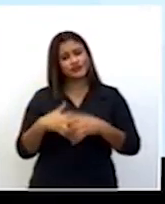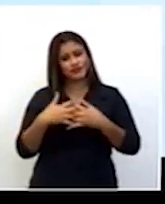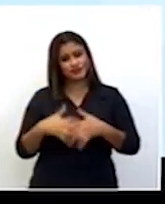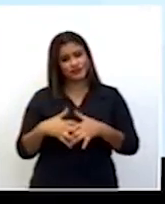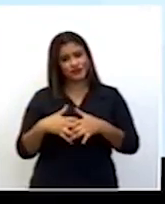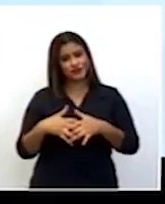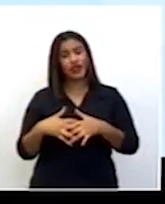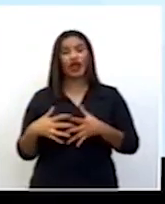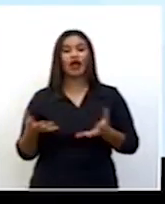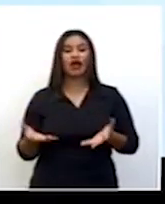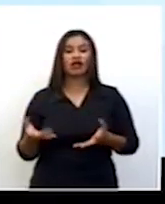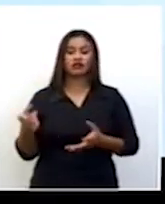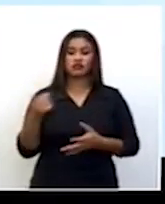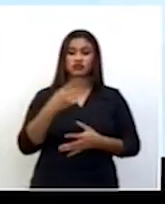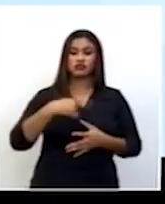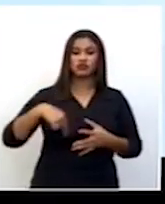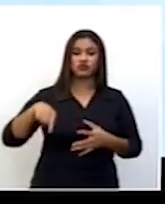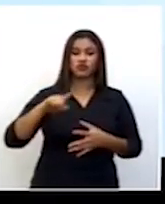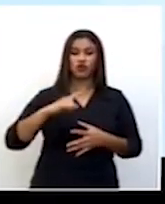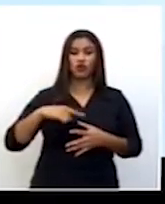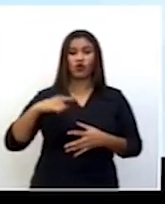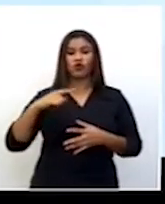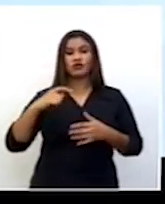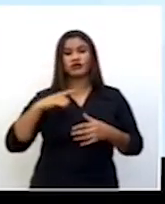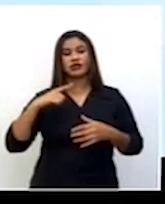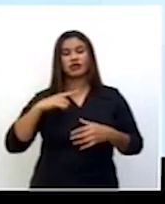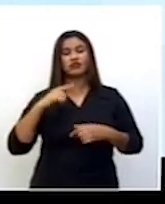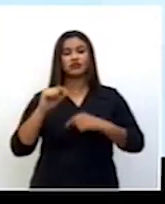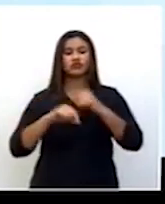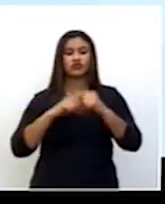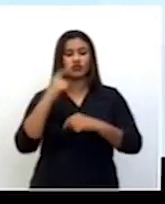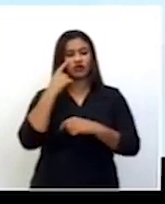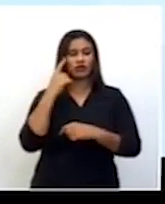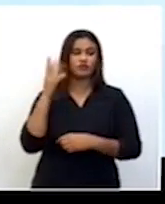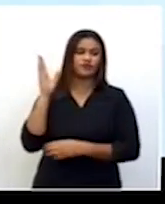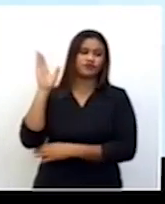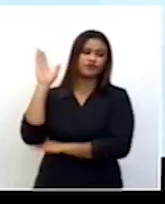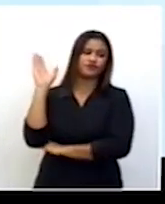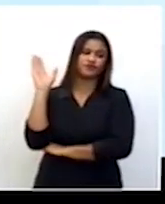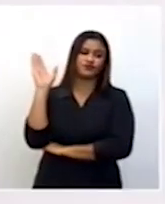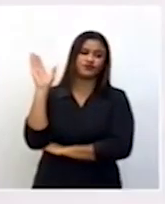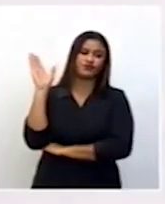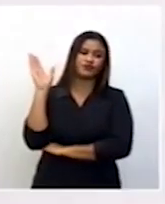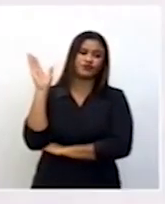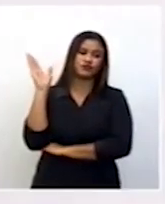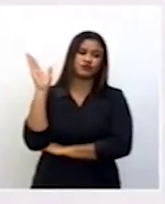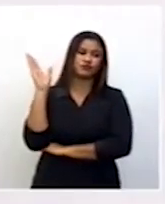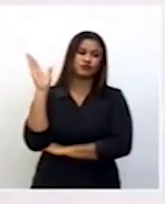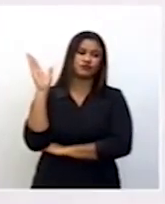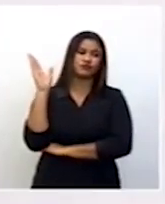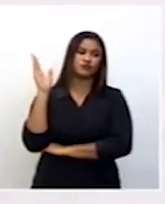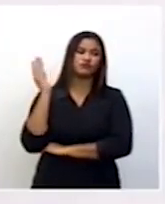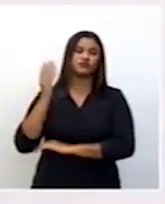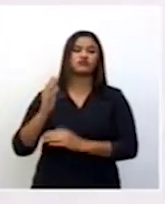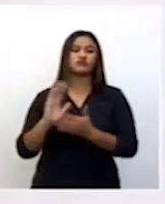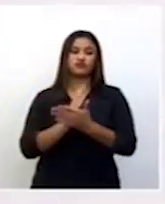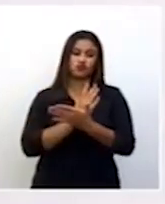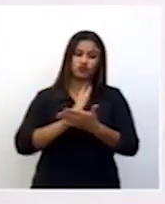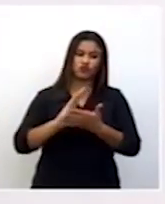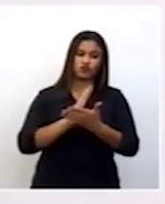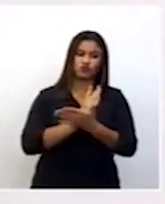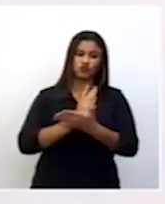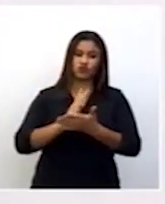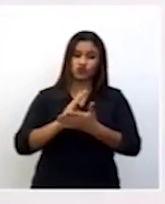que eu tenho aqui no enunciado que vocês podem enxergar? Eu tenho algumas questões, principalmente